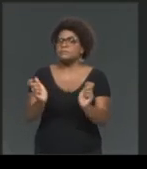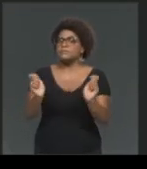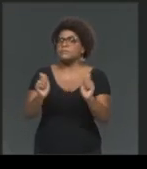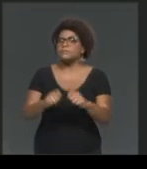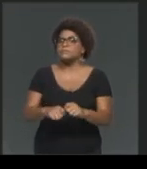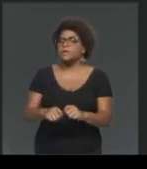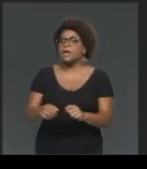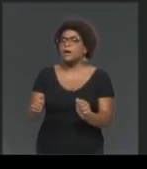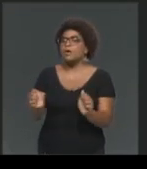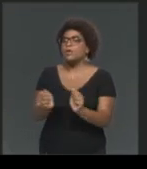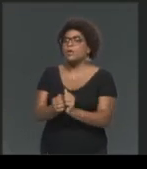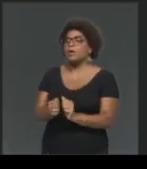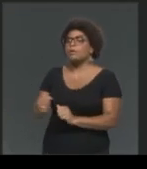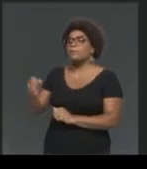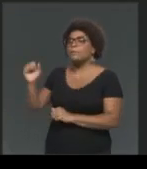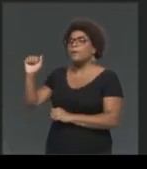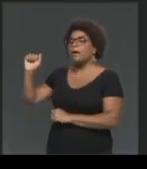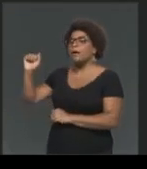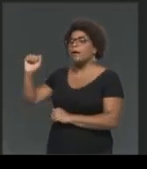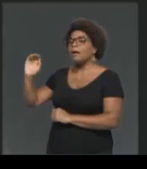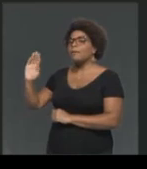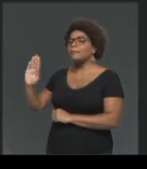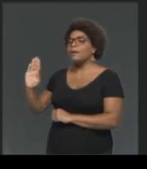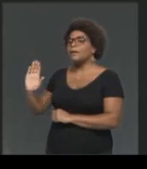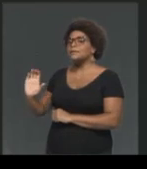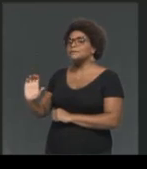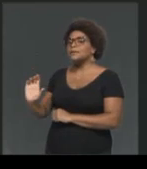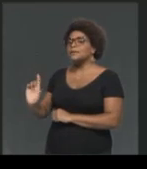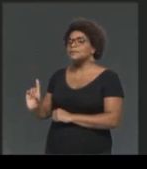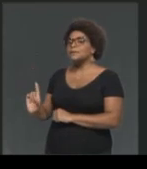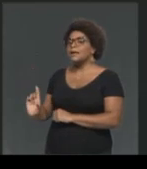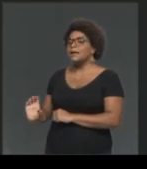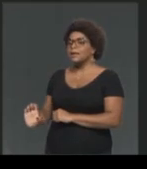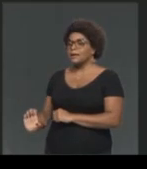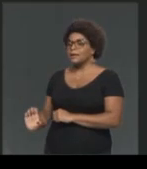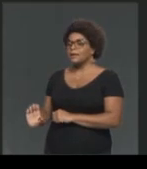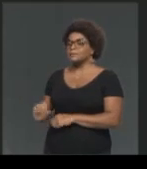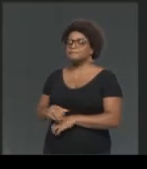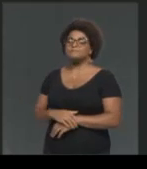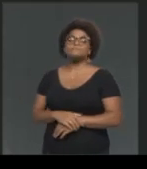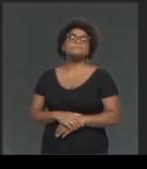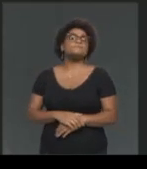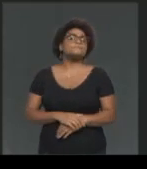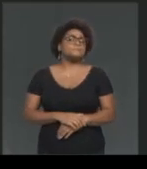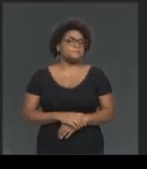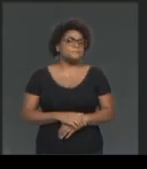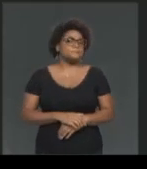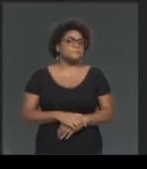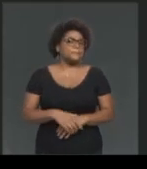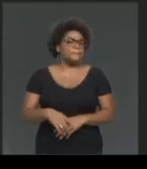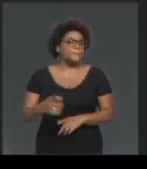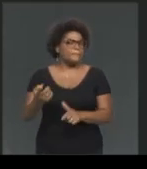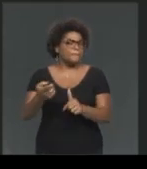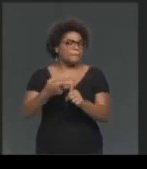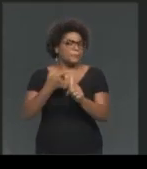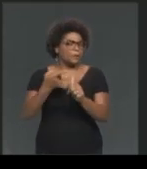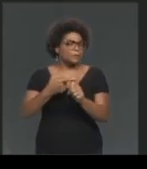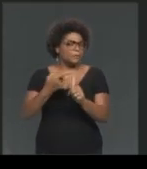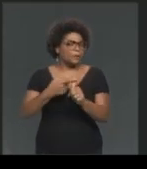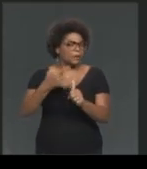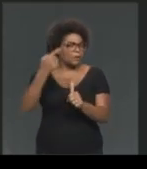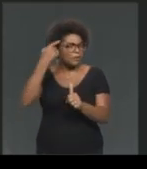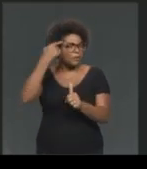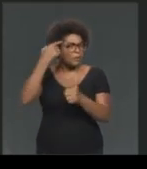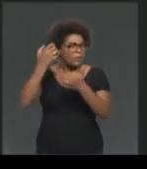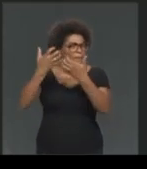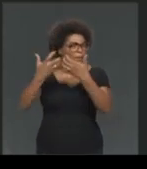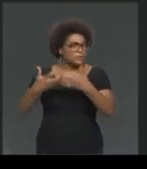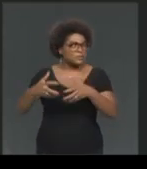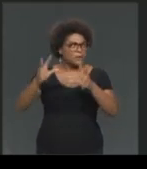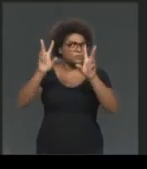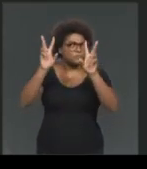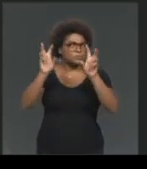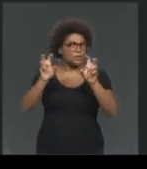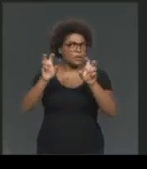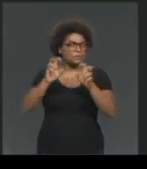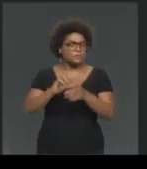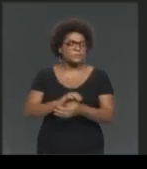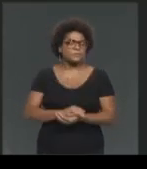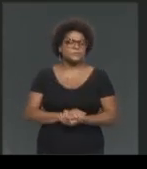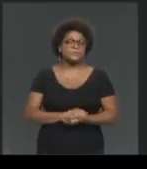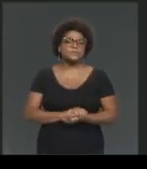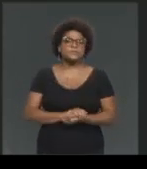itens aqui, né? Vamos pensar primeiro no enunciado, para depois a gente acessar